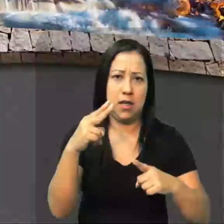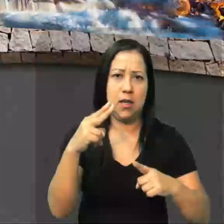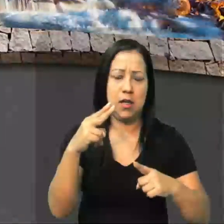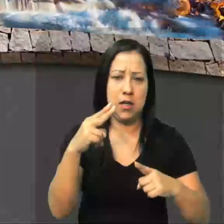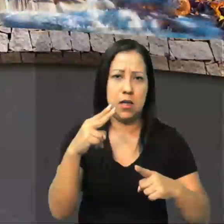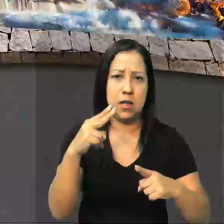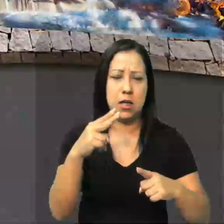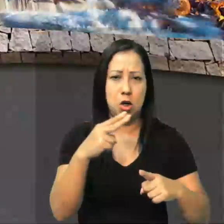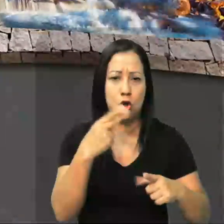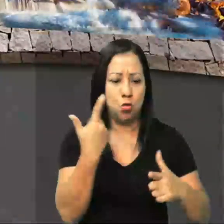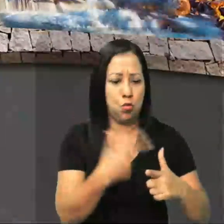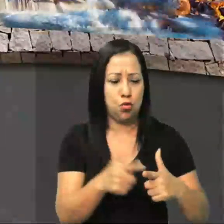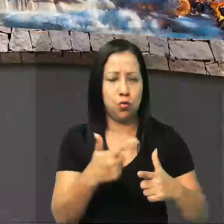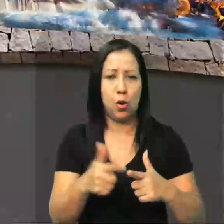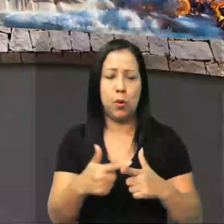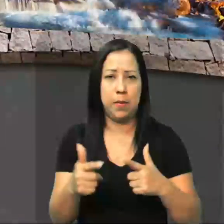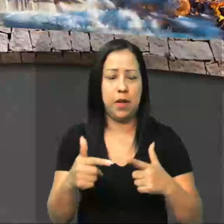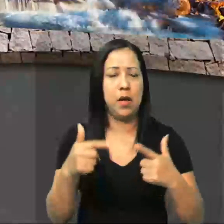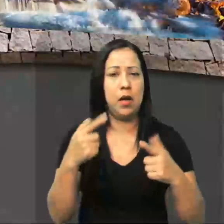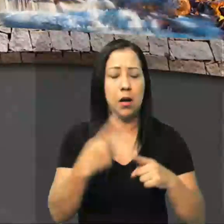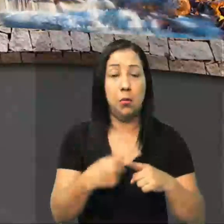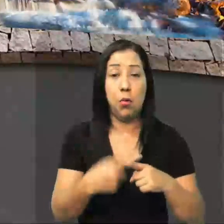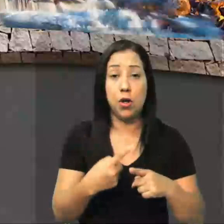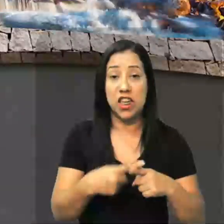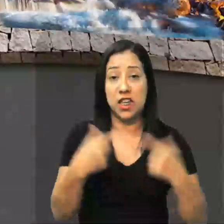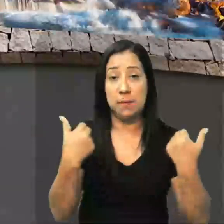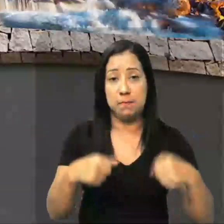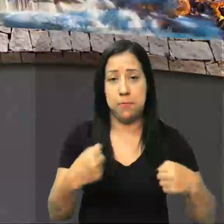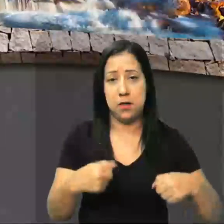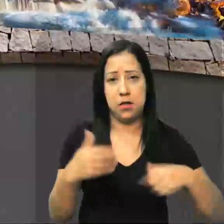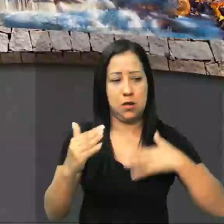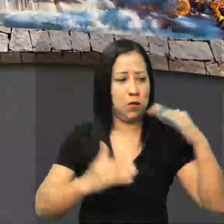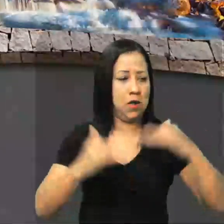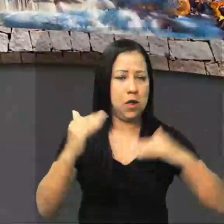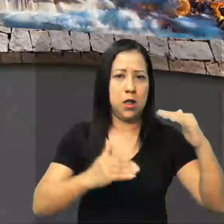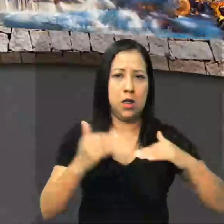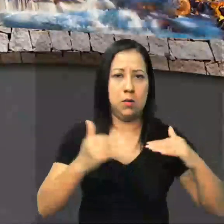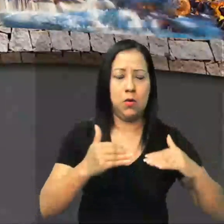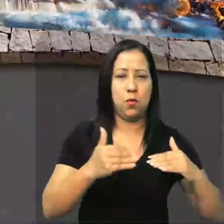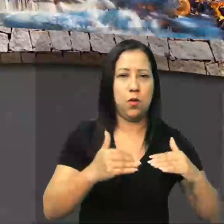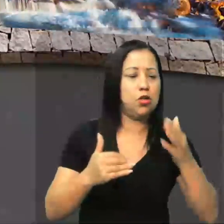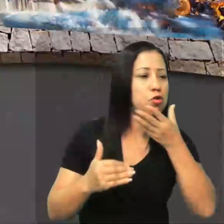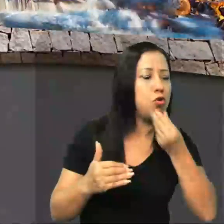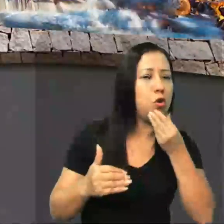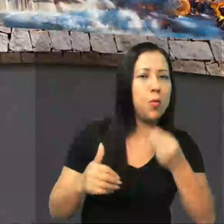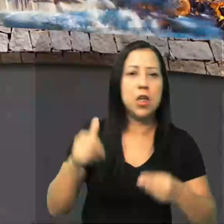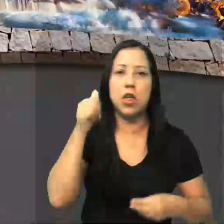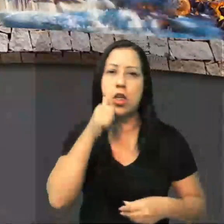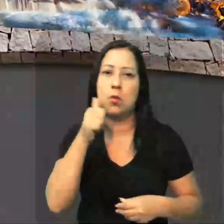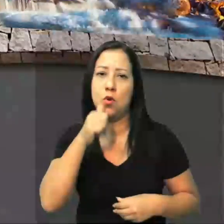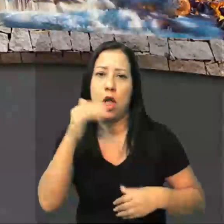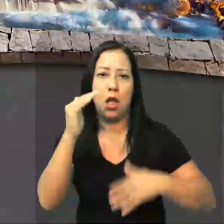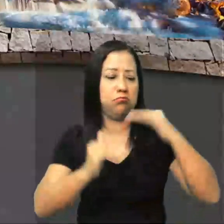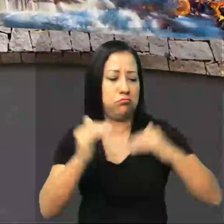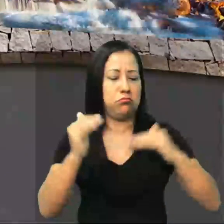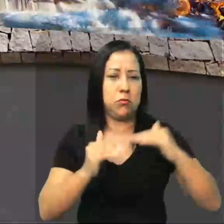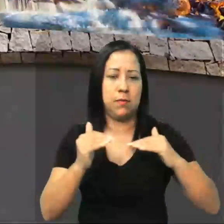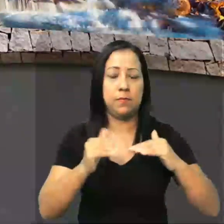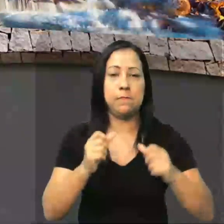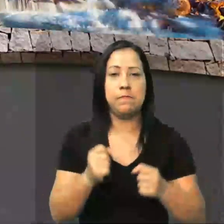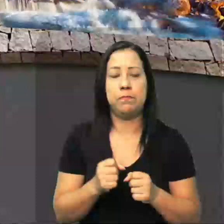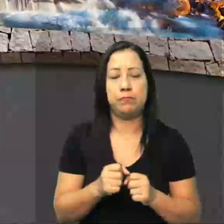equilíbrio entre mulheres e homens, porque as mulheres têm uma grande capacidade. Só para deixar claro para